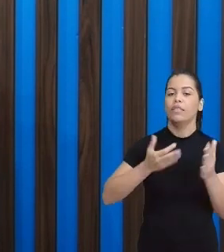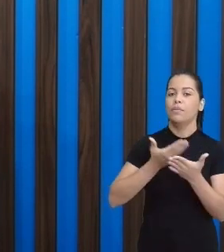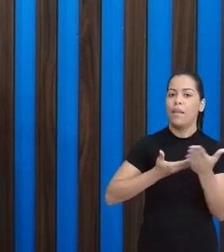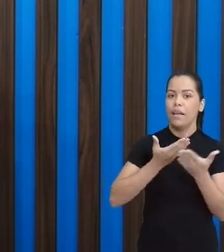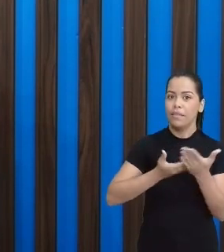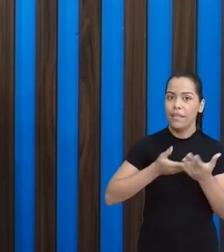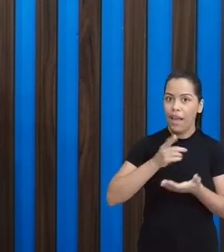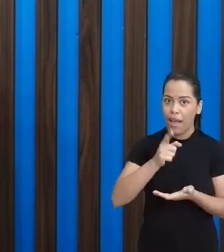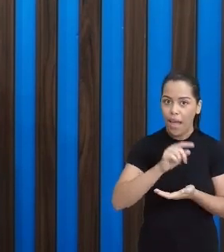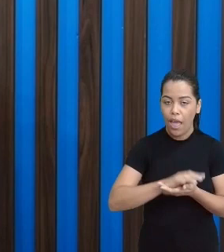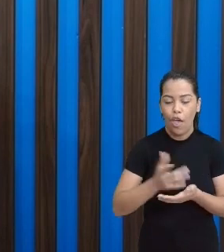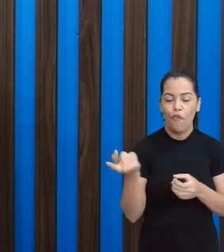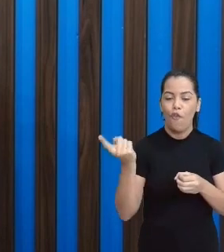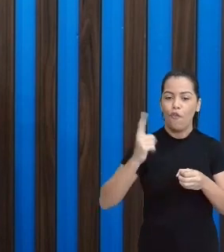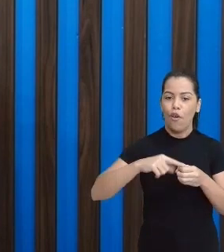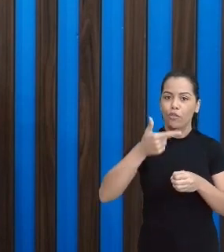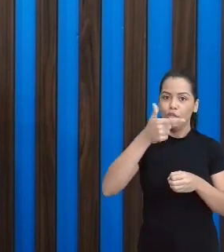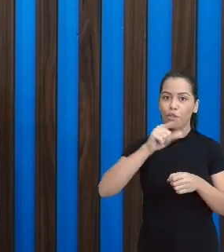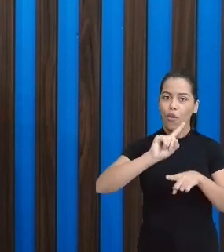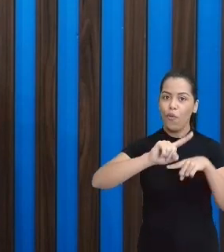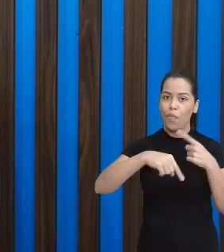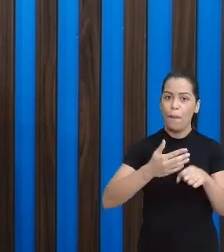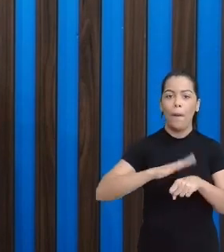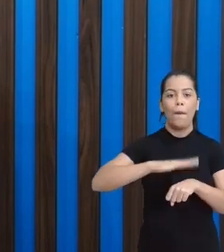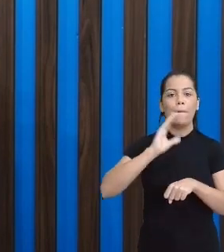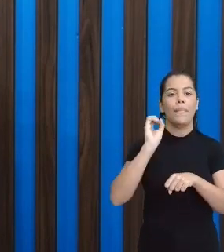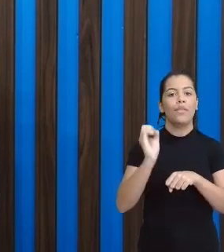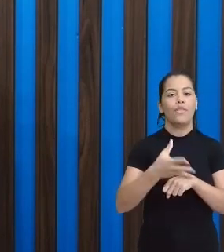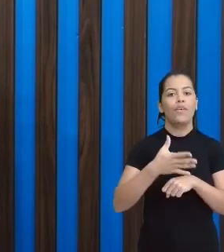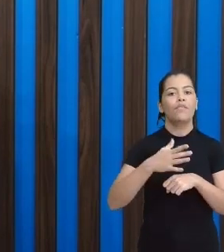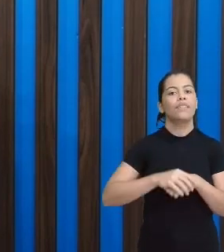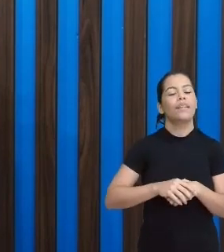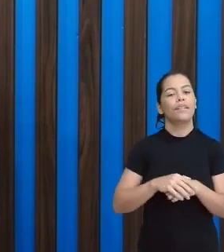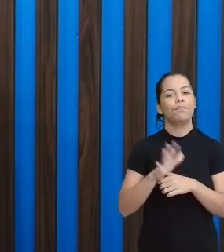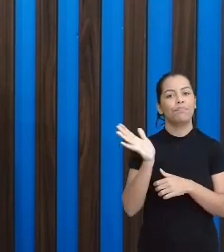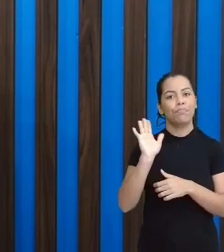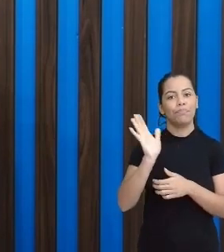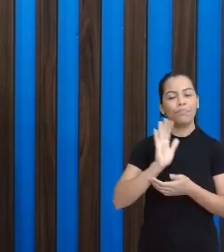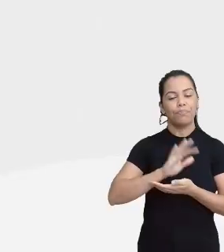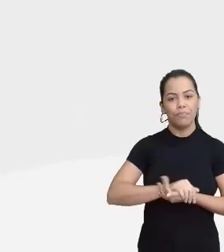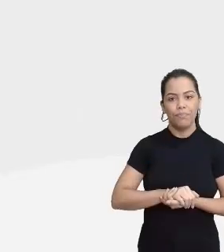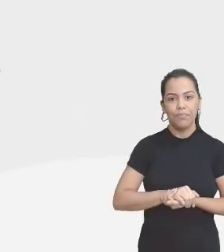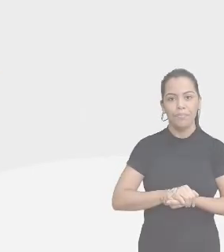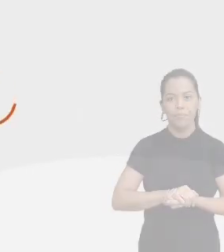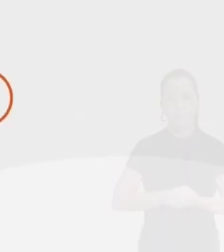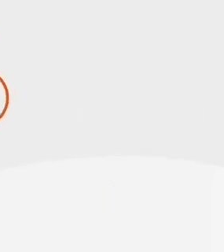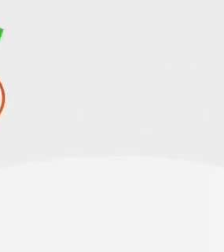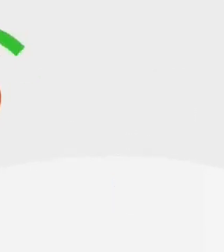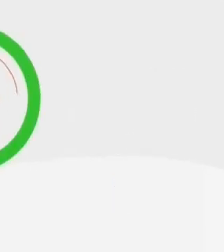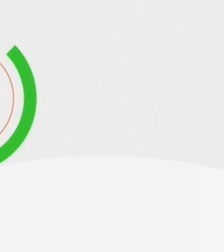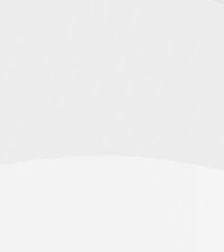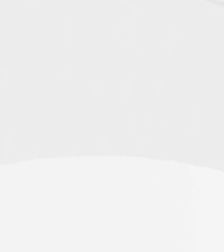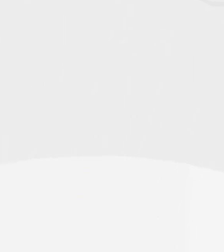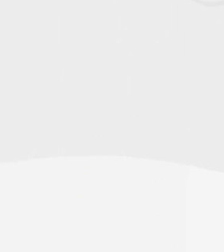hein? Eu volto em breve com mais novidades do Educa Recife. Até já!